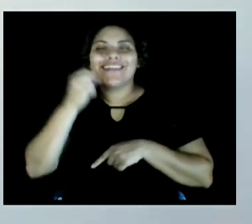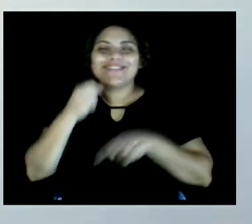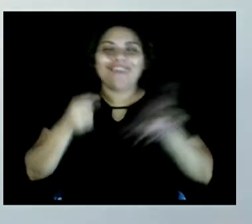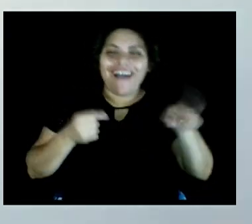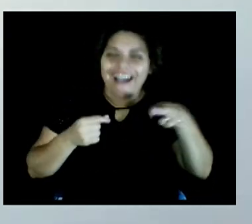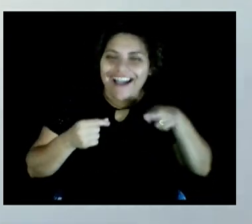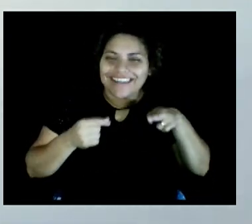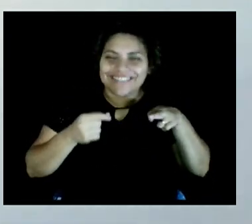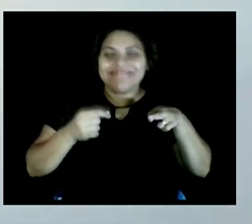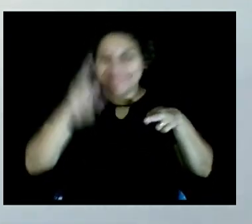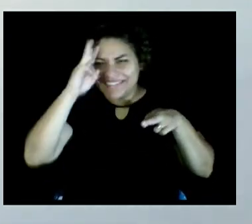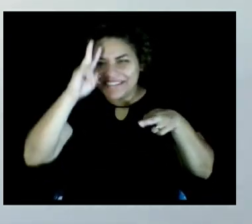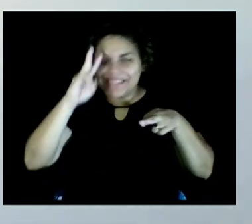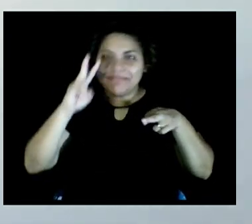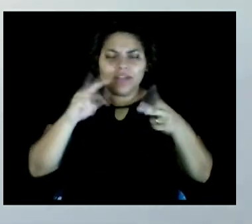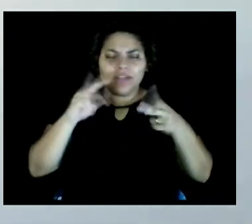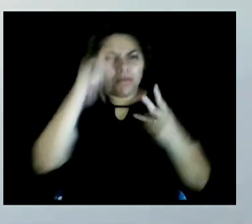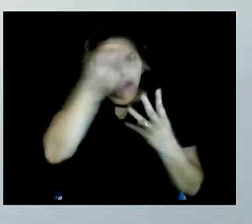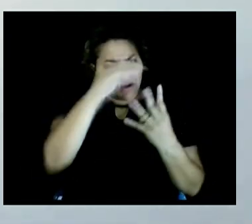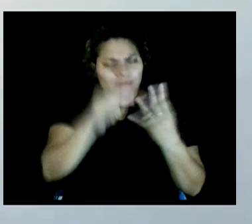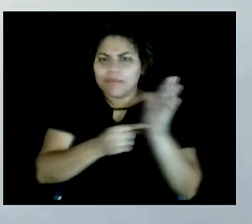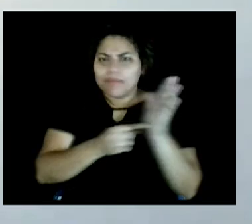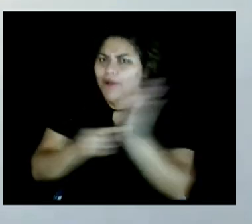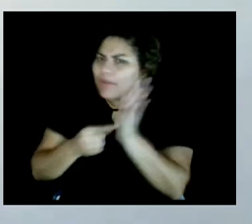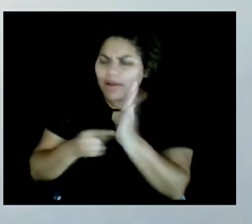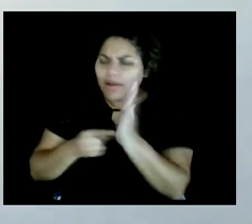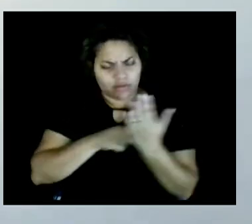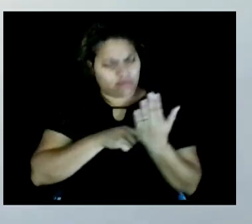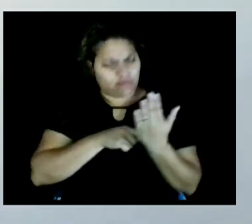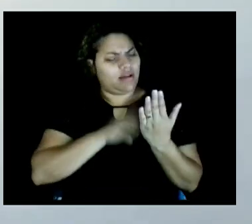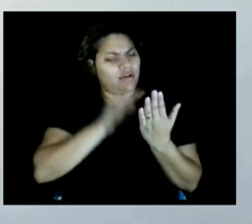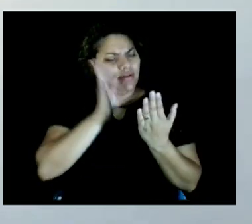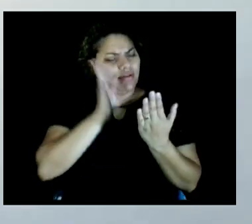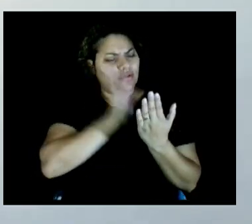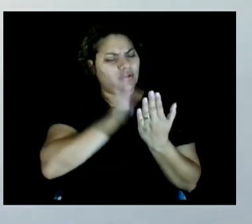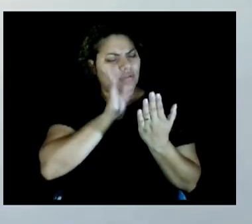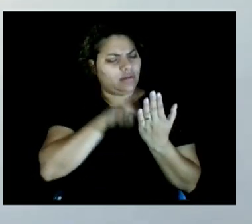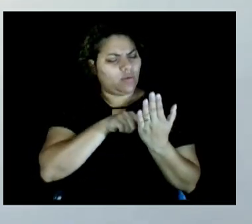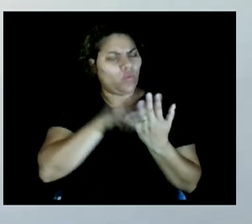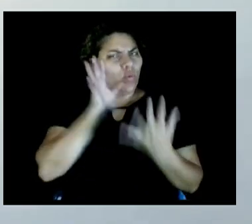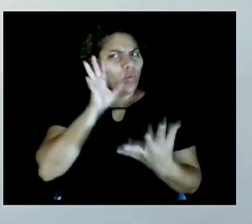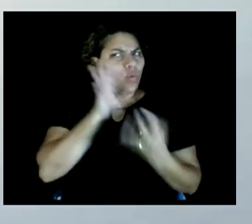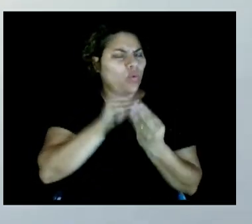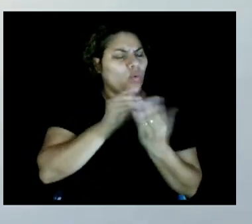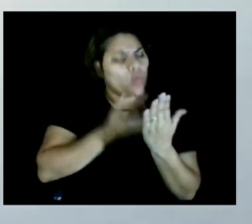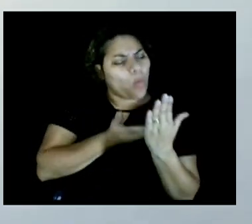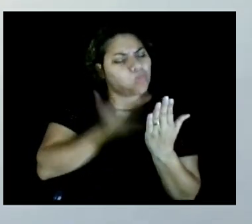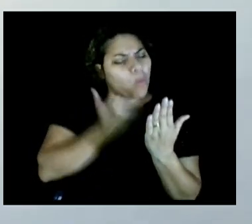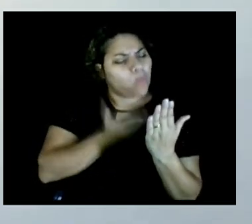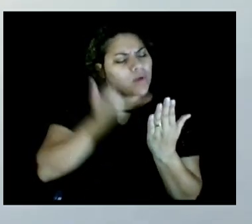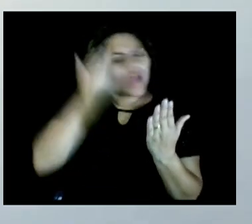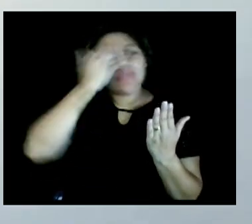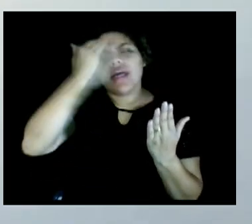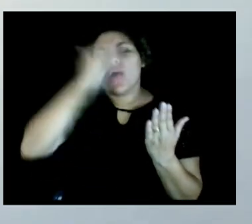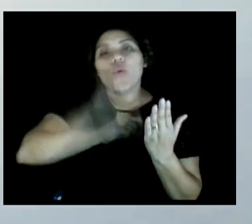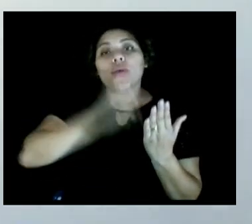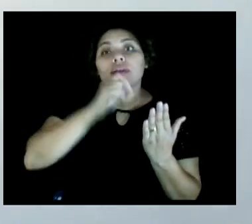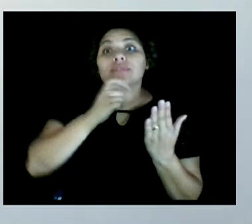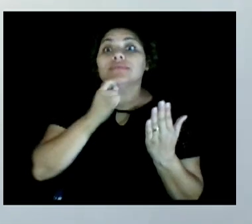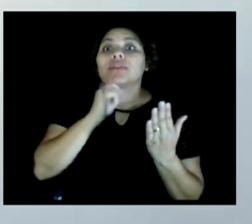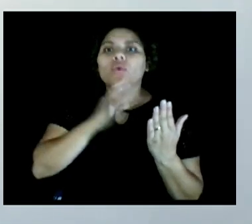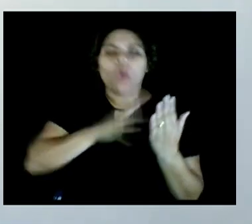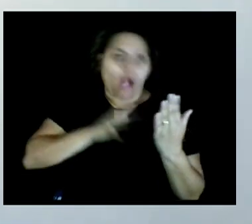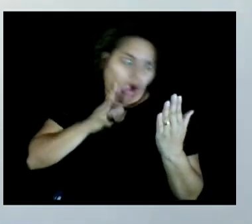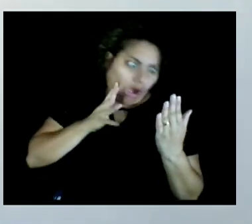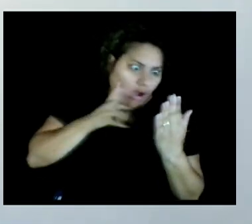se conectando com isso, até mesmo pela forma a maneira de consumo, né? Ser uma maneira de consumo muito rápida. E